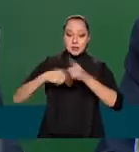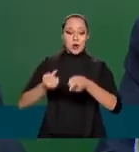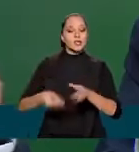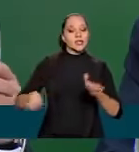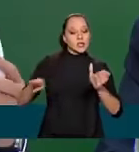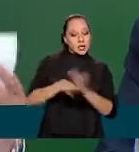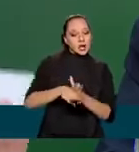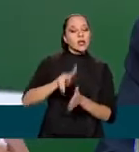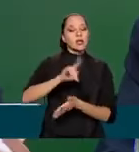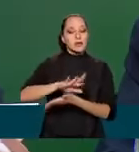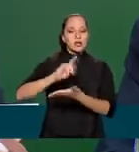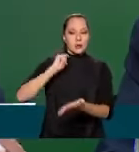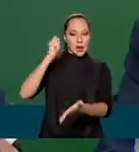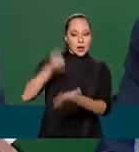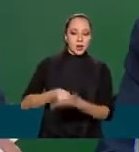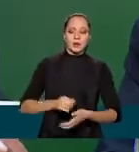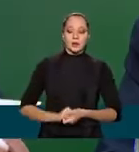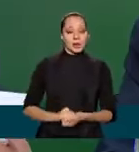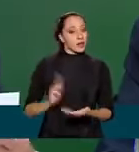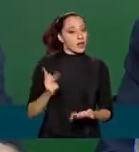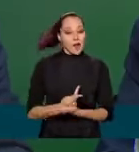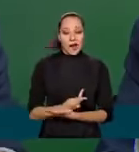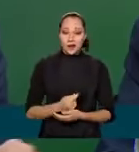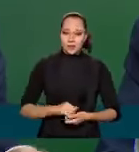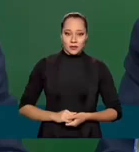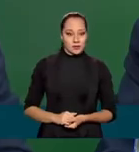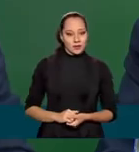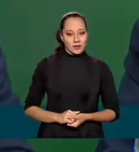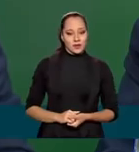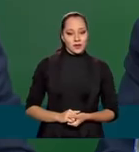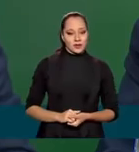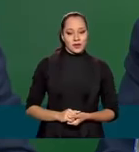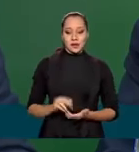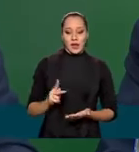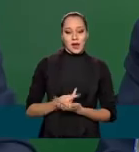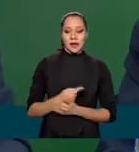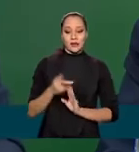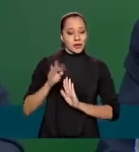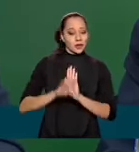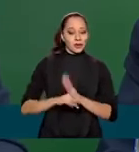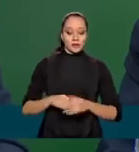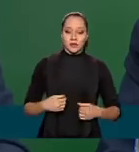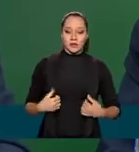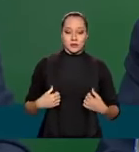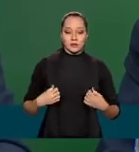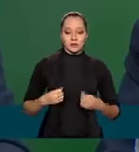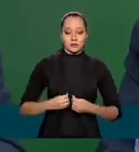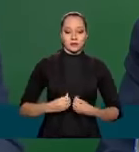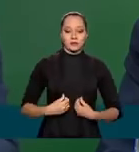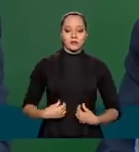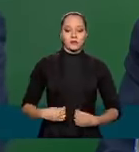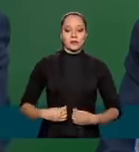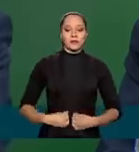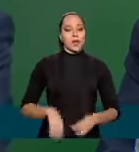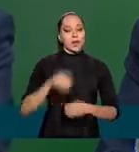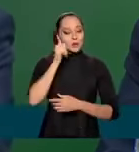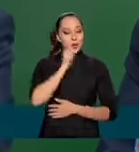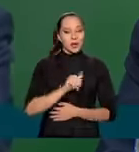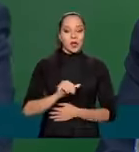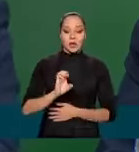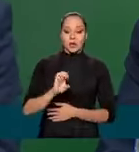entrega que será feito o pagamento que tá equivocado o o divórcio e a senhora